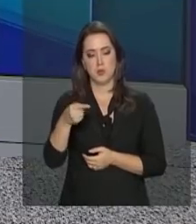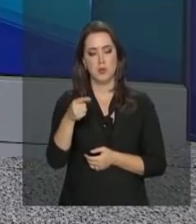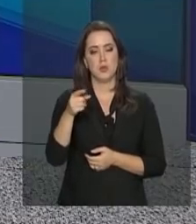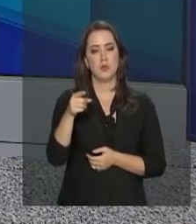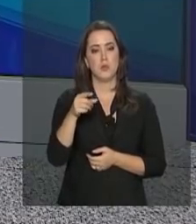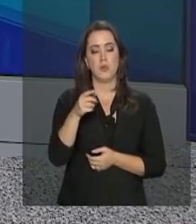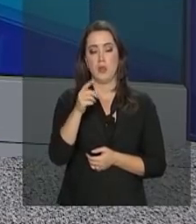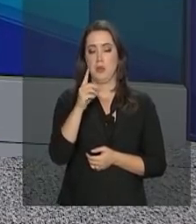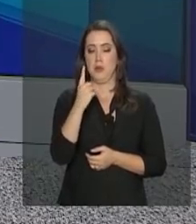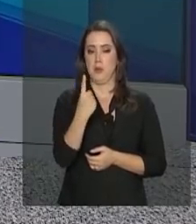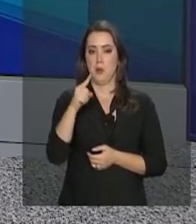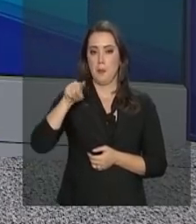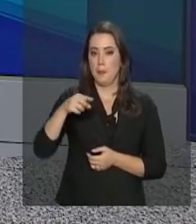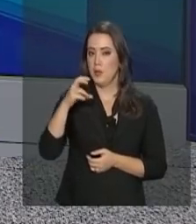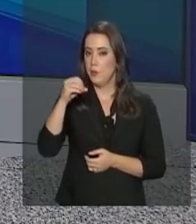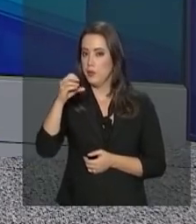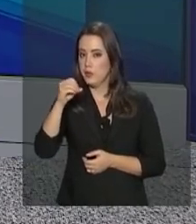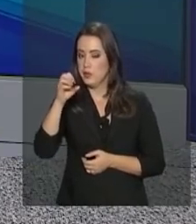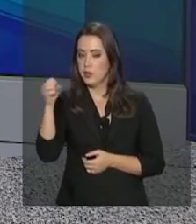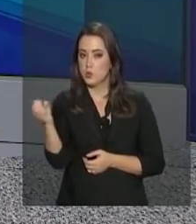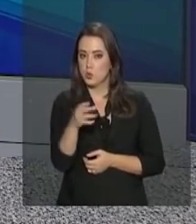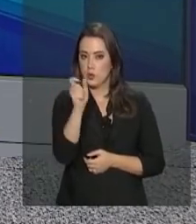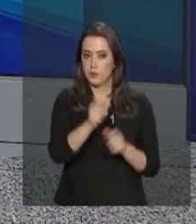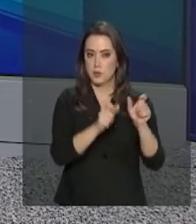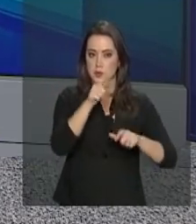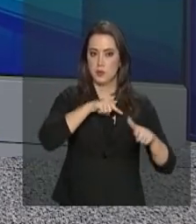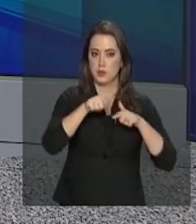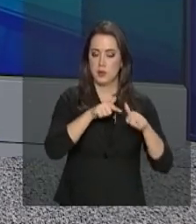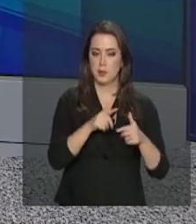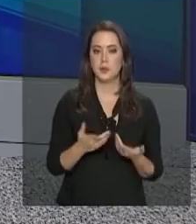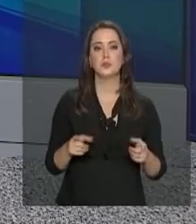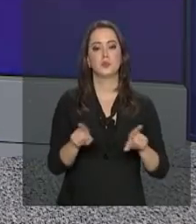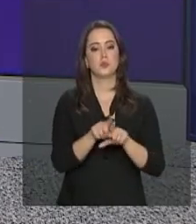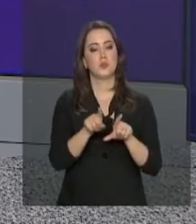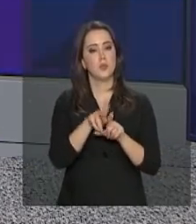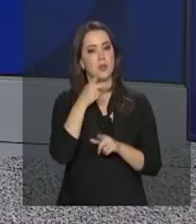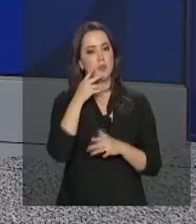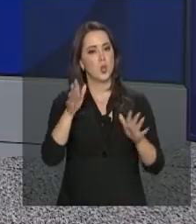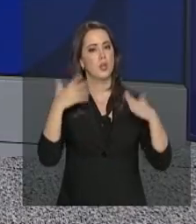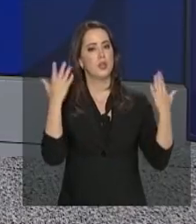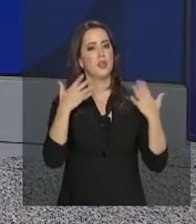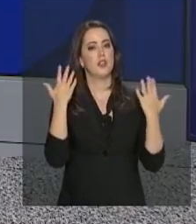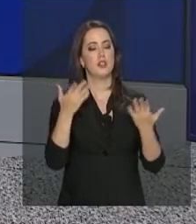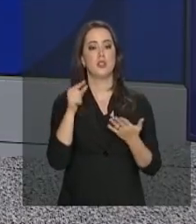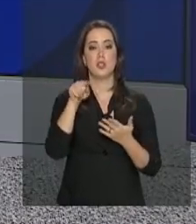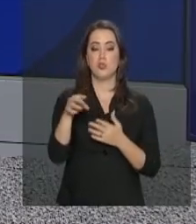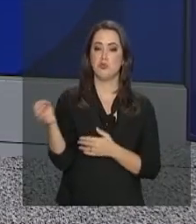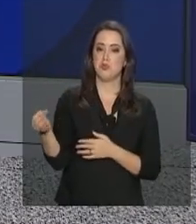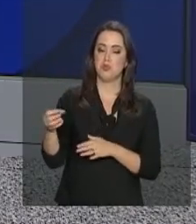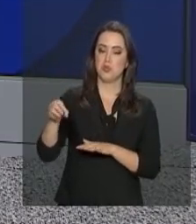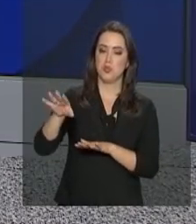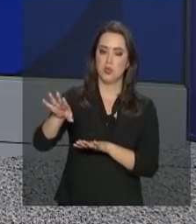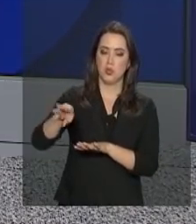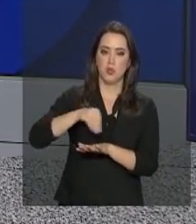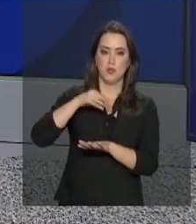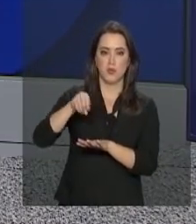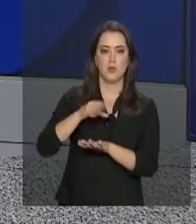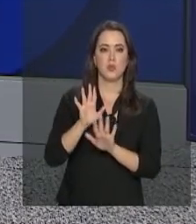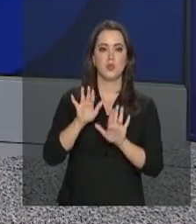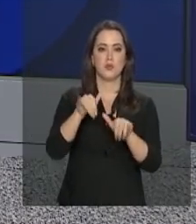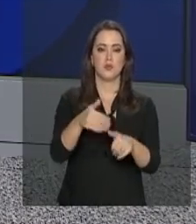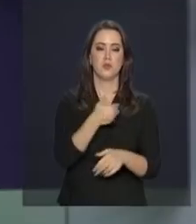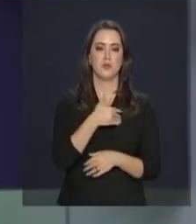novos funcionários ainda na rede social o presidente manifestou a alegria de receber essa notícia no fim do seu